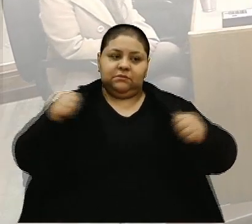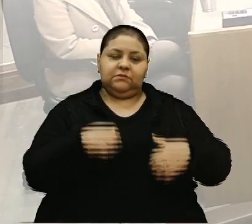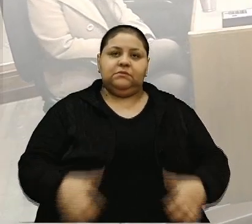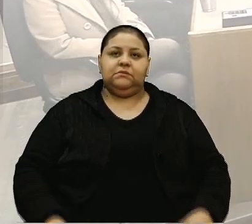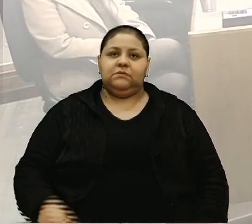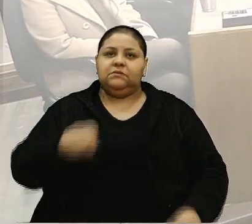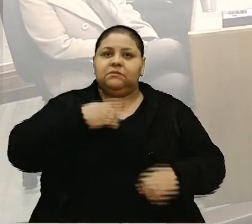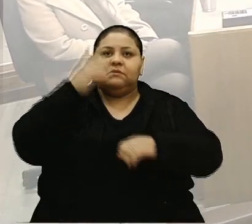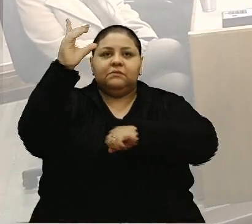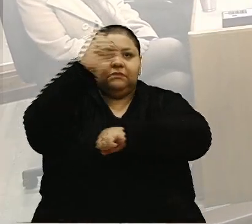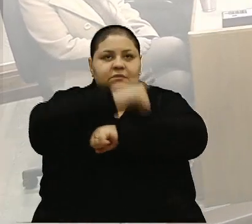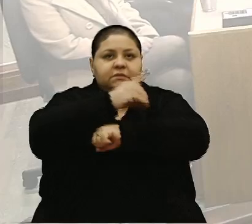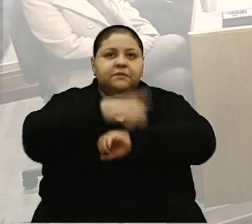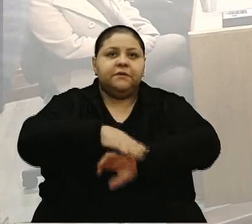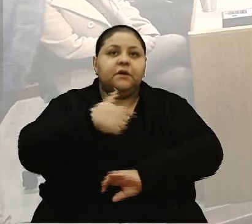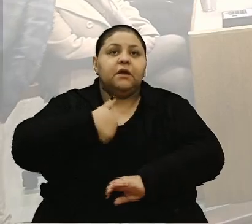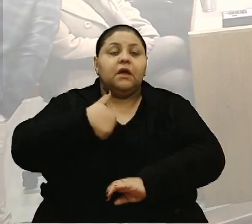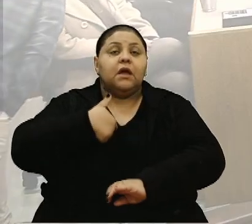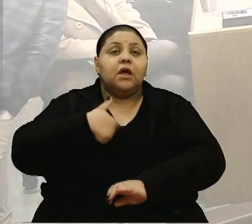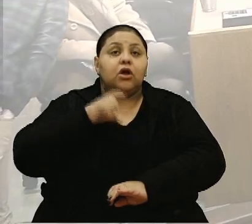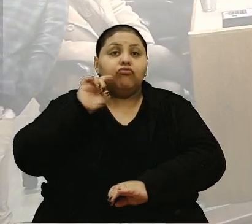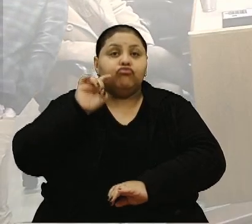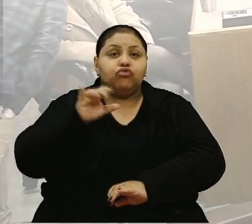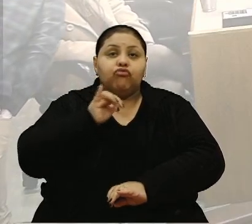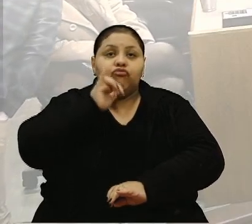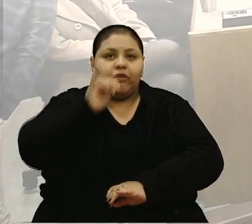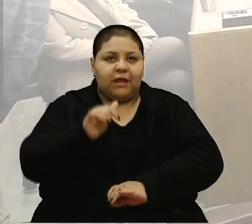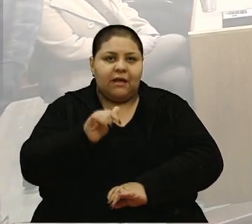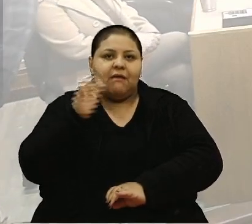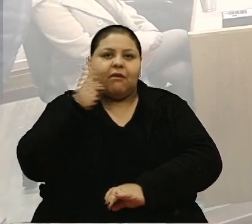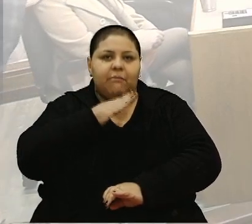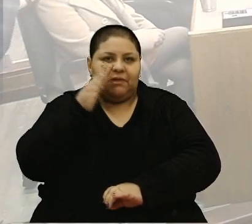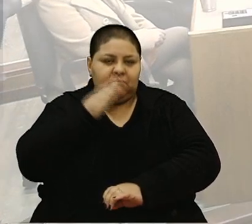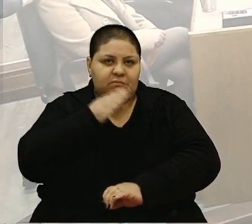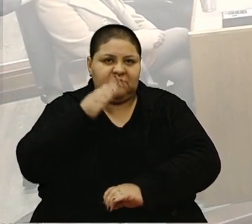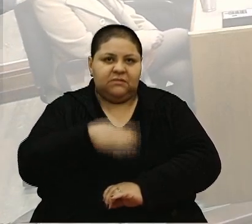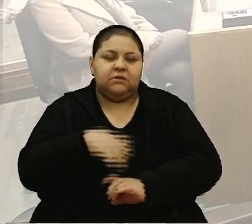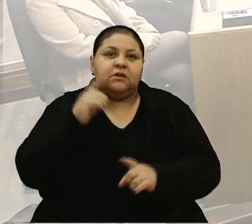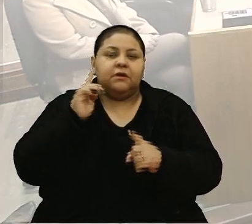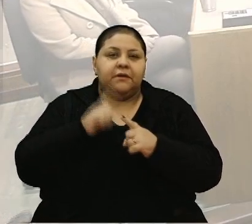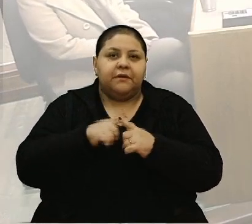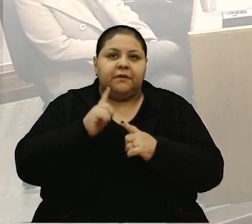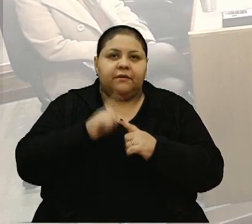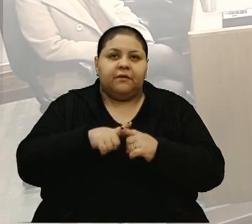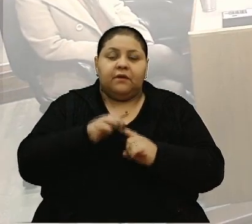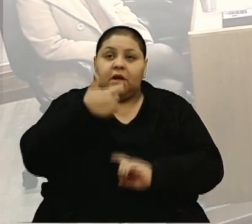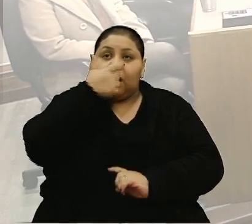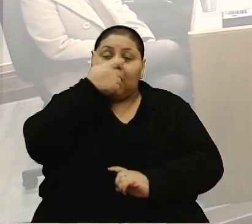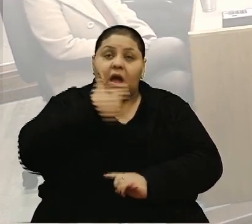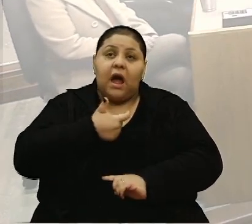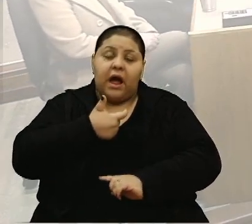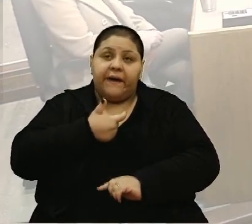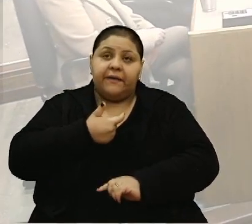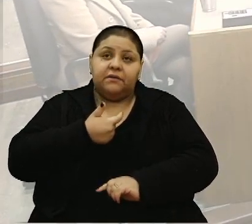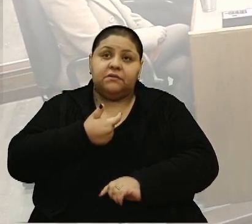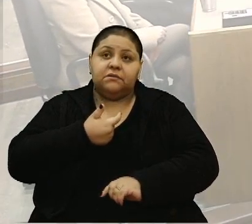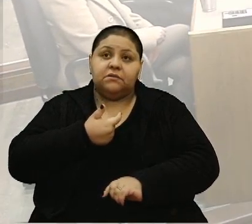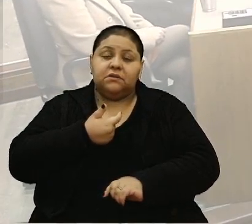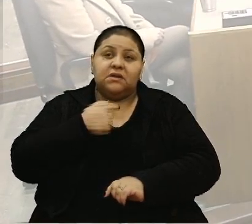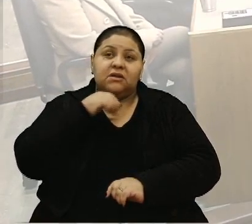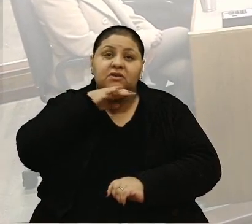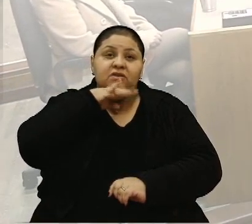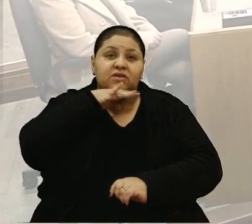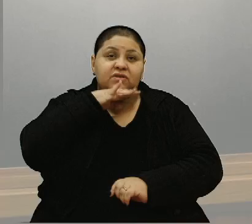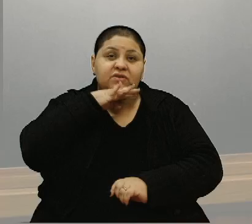Bom dia. Eu queria também só expressar aqui bem rapidamente, porque eu acho ruim